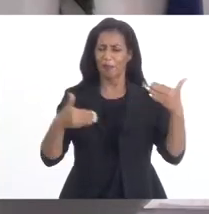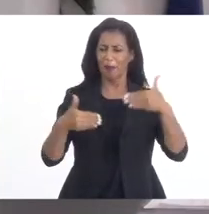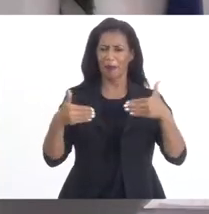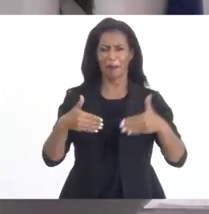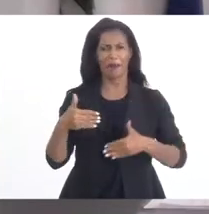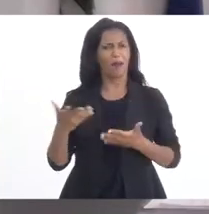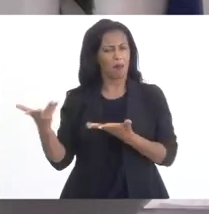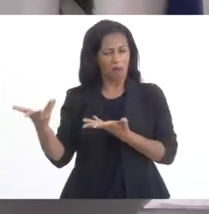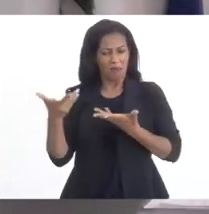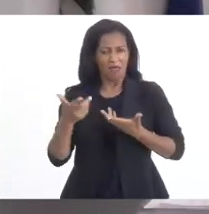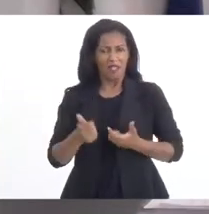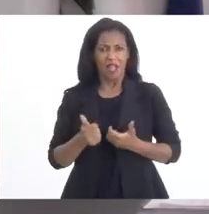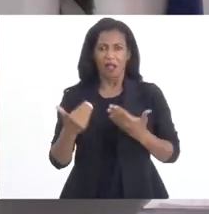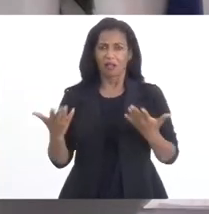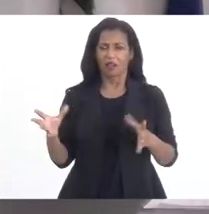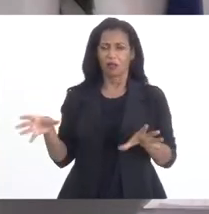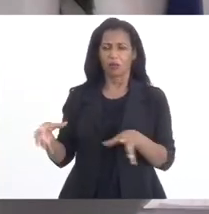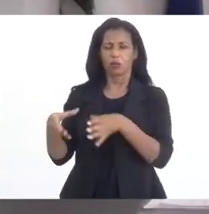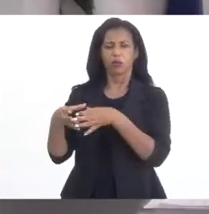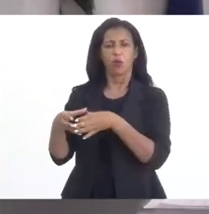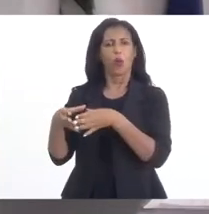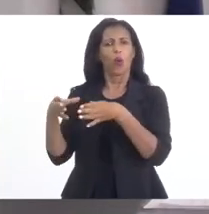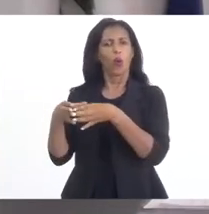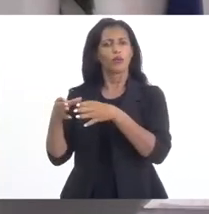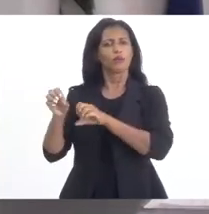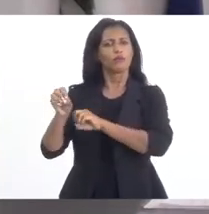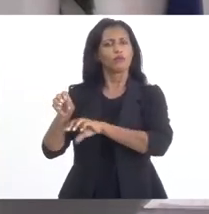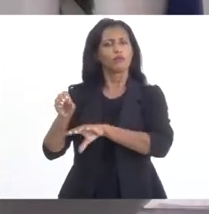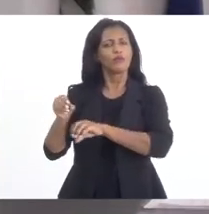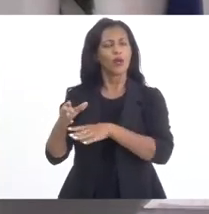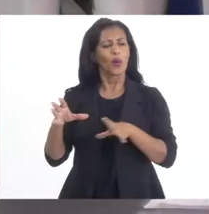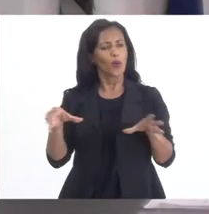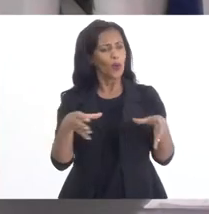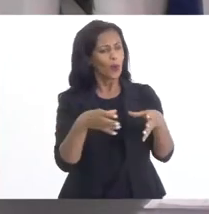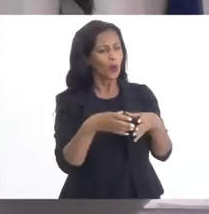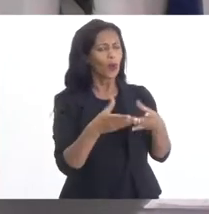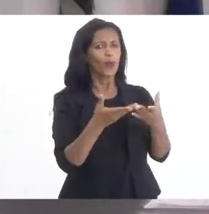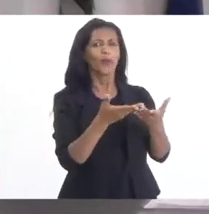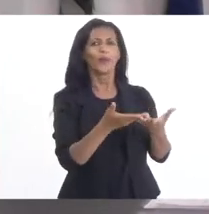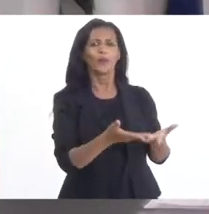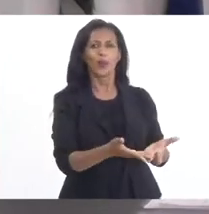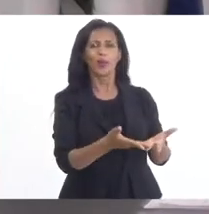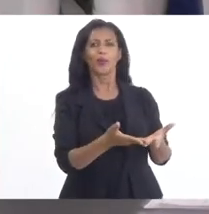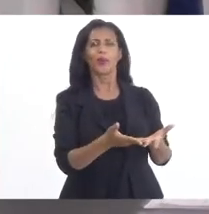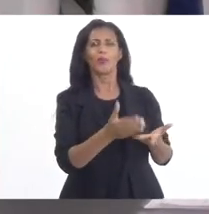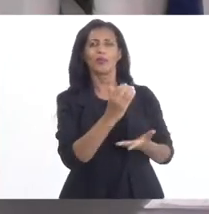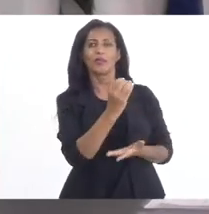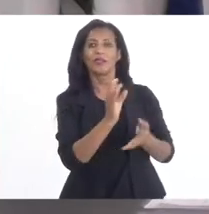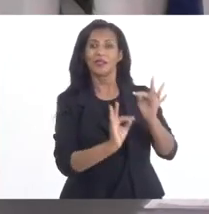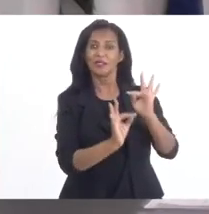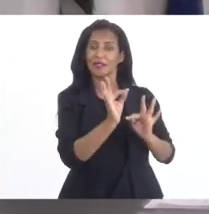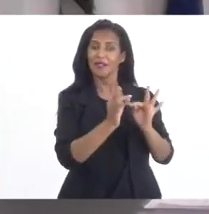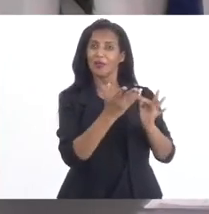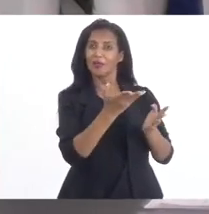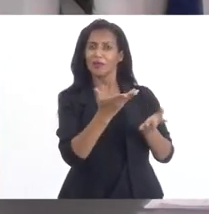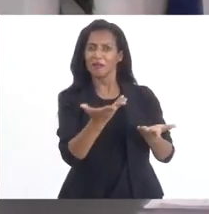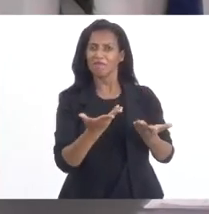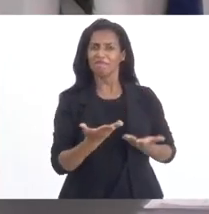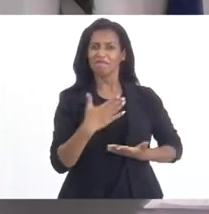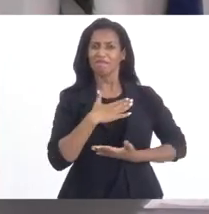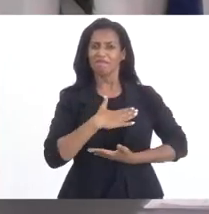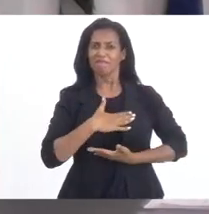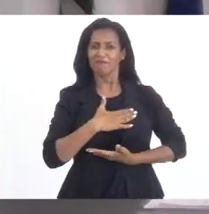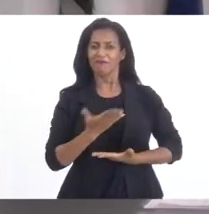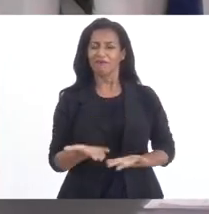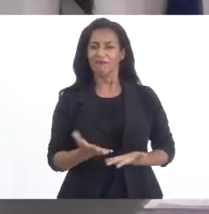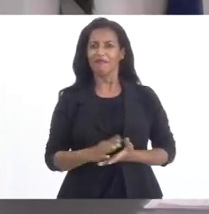muito bem acolhidos, tanto pela Comissão de Educação, quanto pela Comissão de Ciência e Tecnologia.